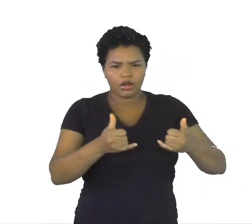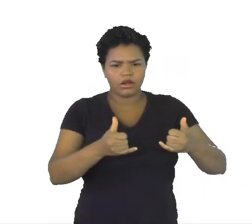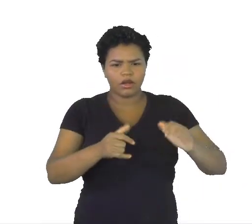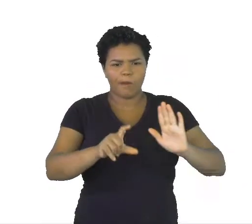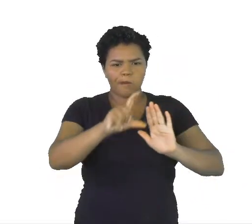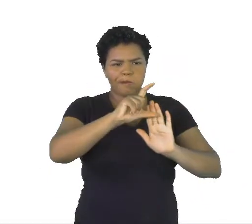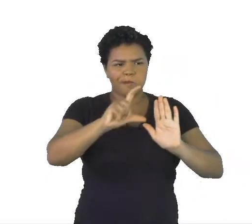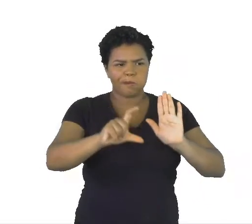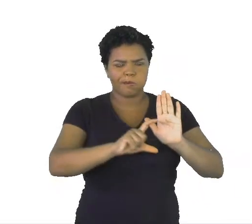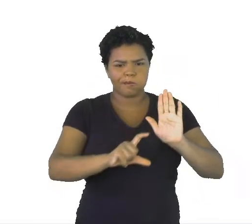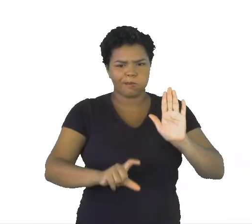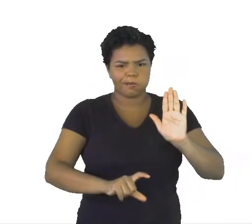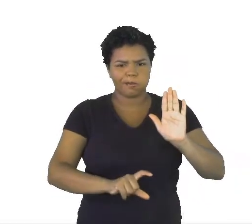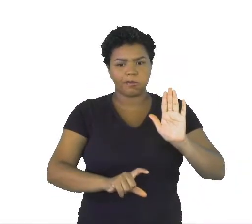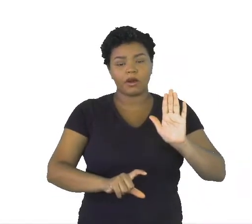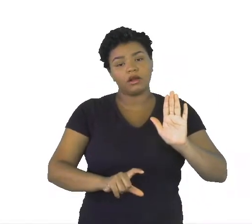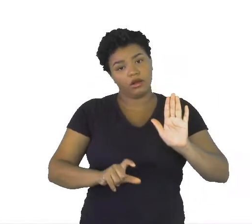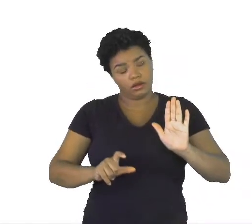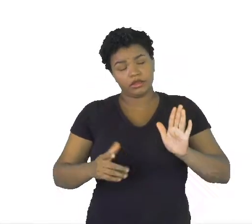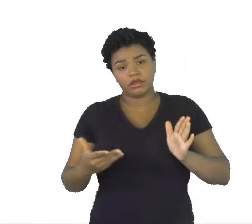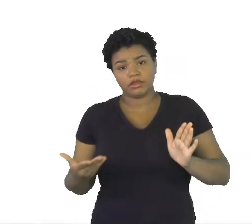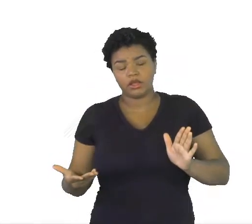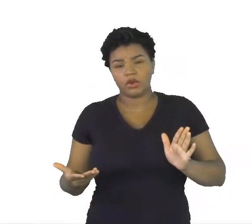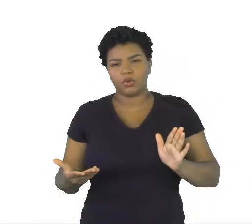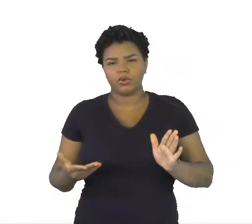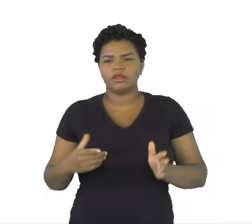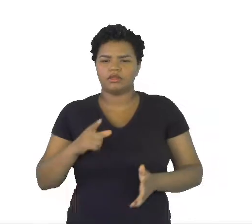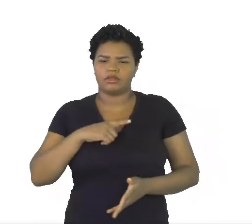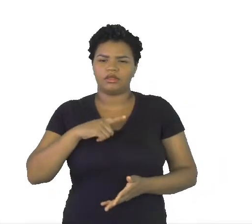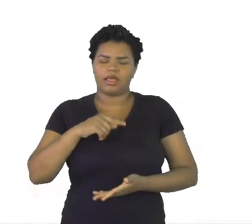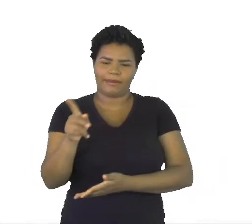versos e estrofes. Então, aqui eu tenho um poema.